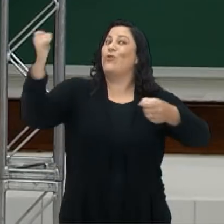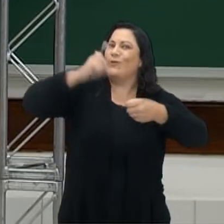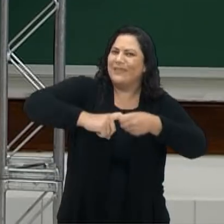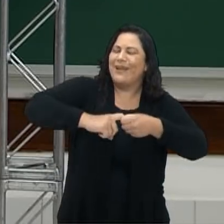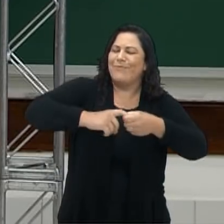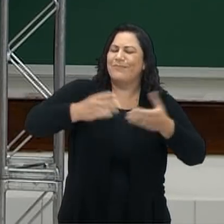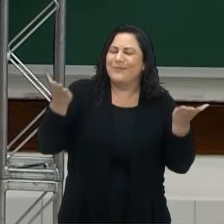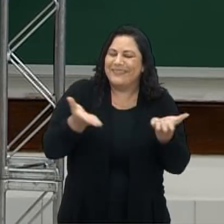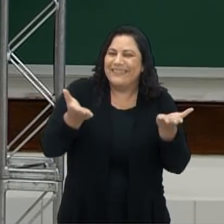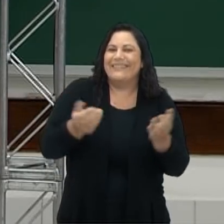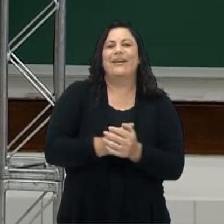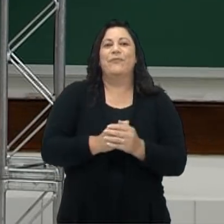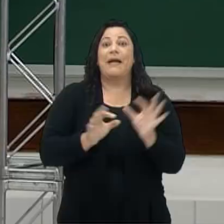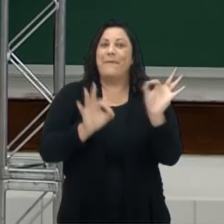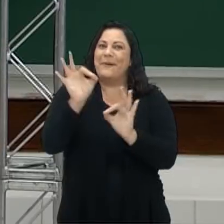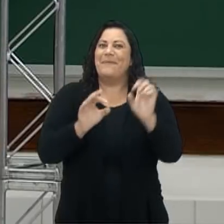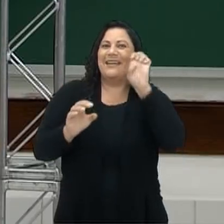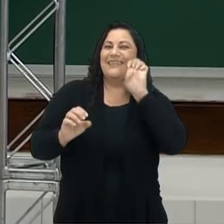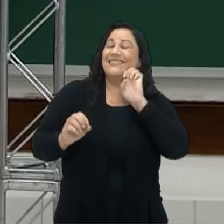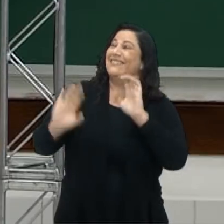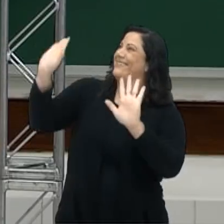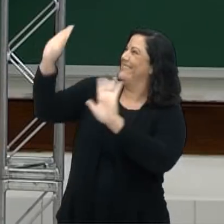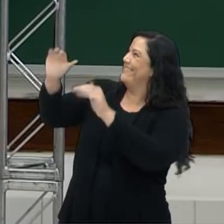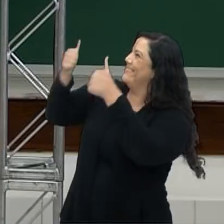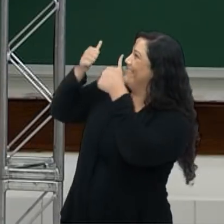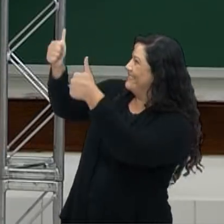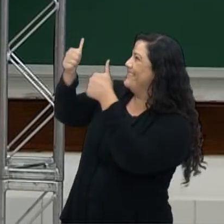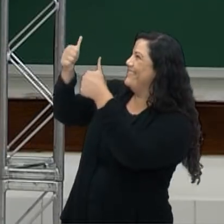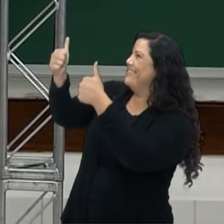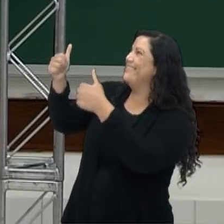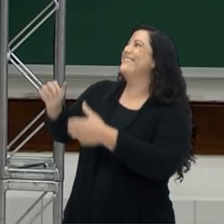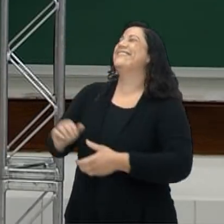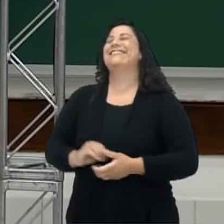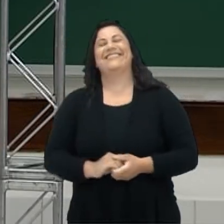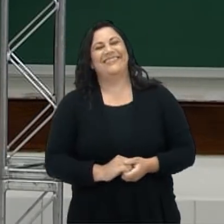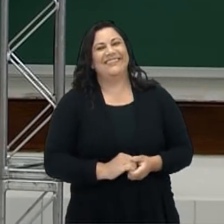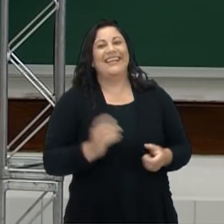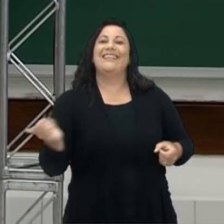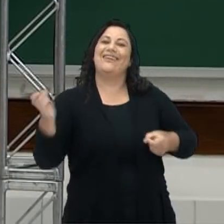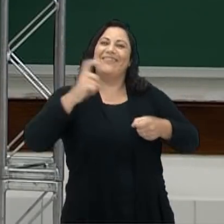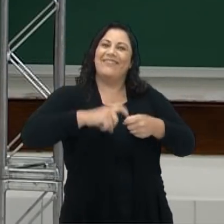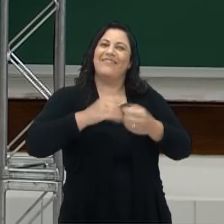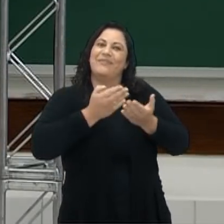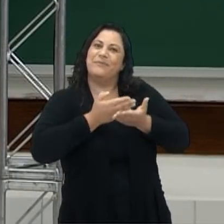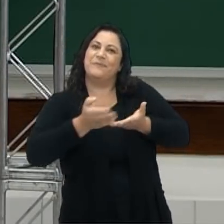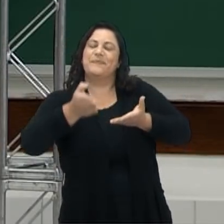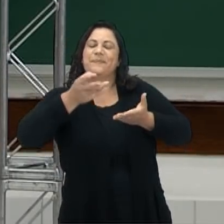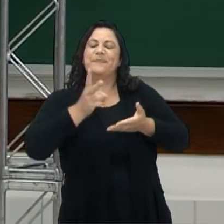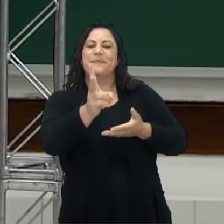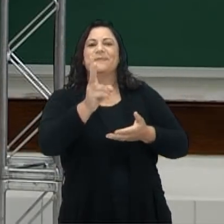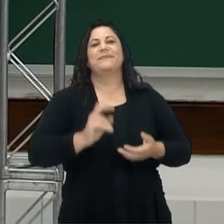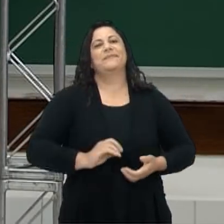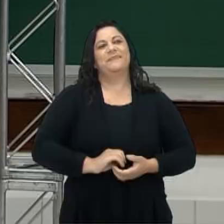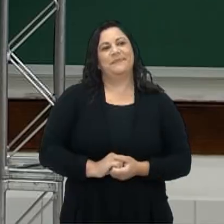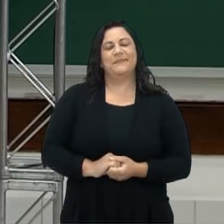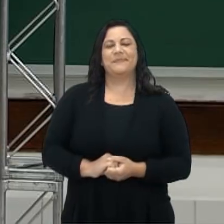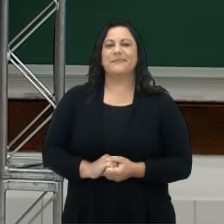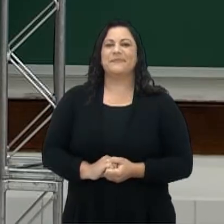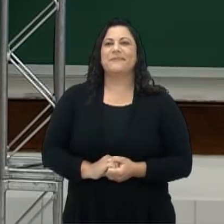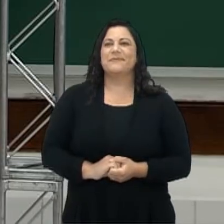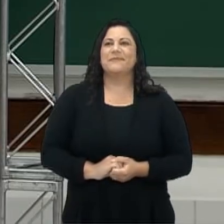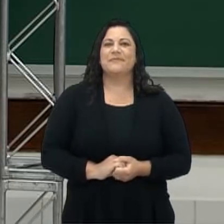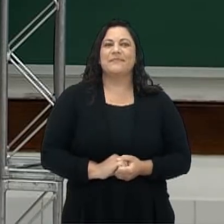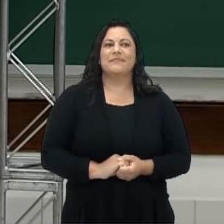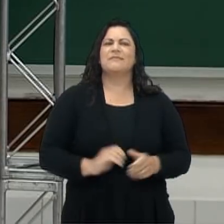Voltamos então. Preparada, Elisângela? Vamos lá então. Era para construir o gráfico de